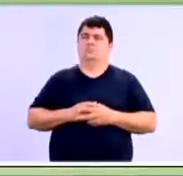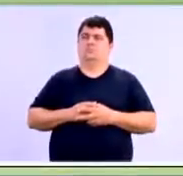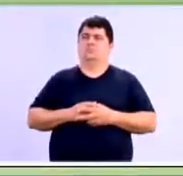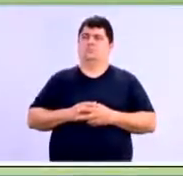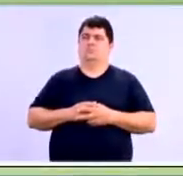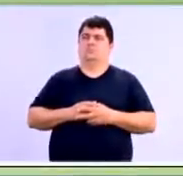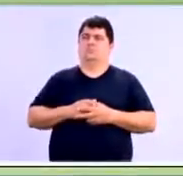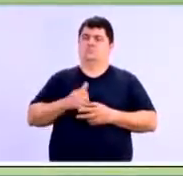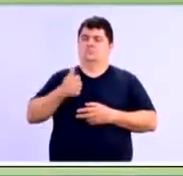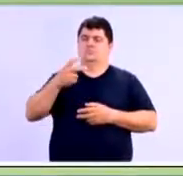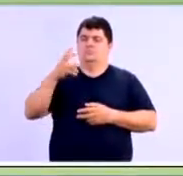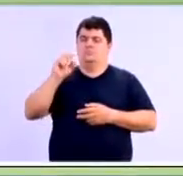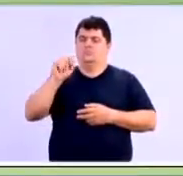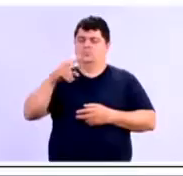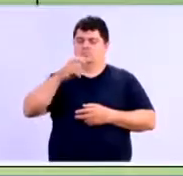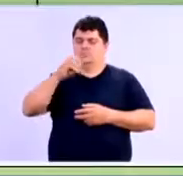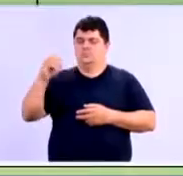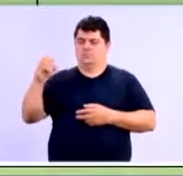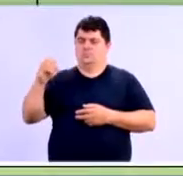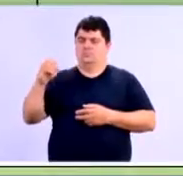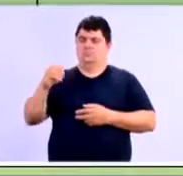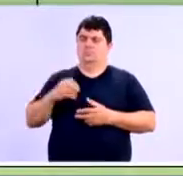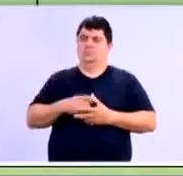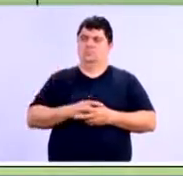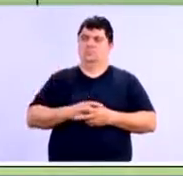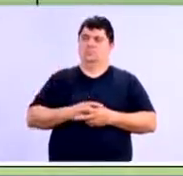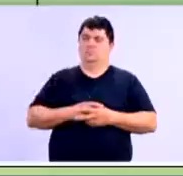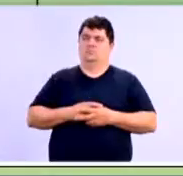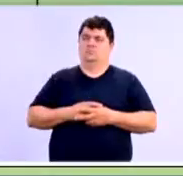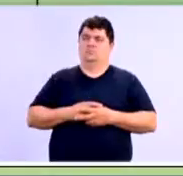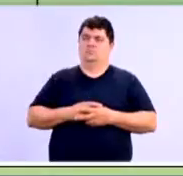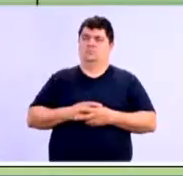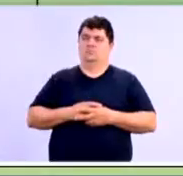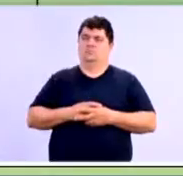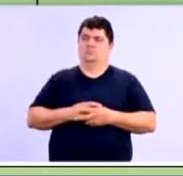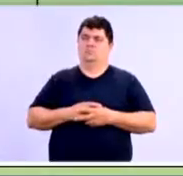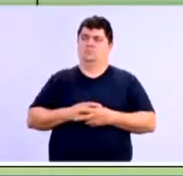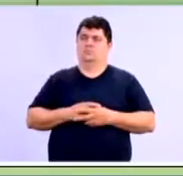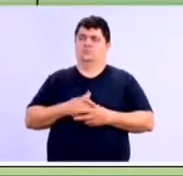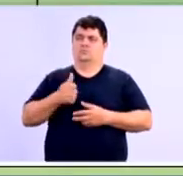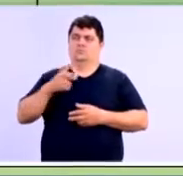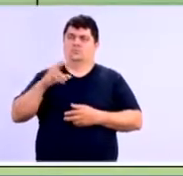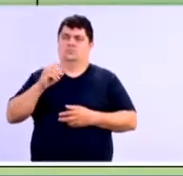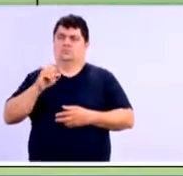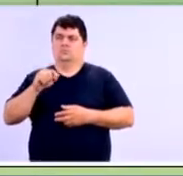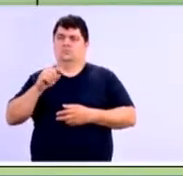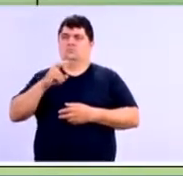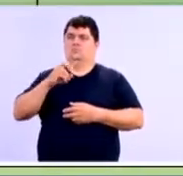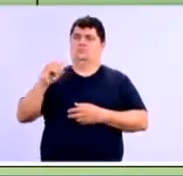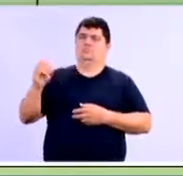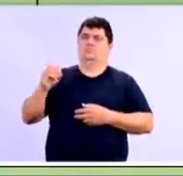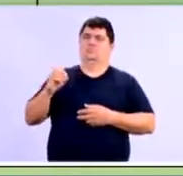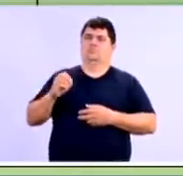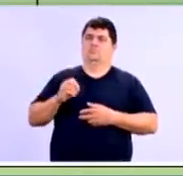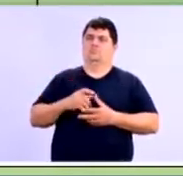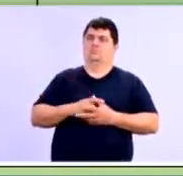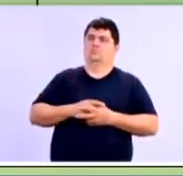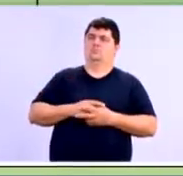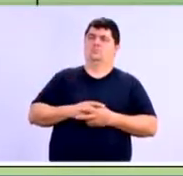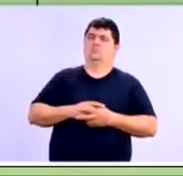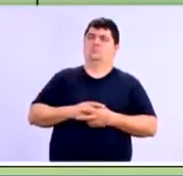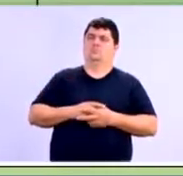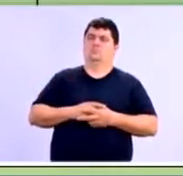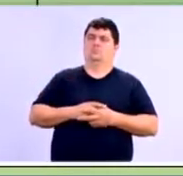líquidas, 150 e 500, é isso, professora? Isso. 150 mil com